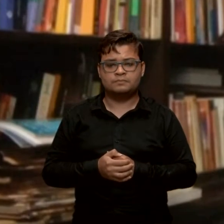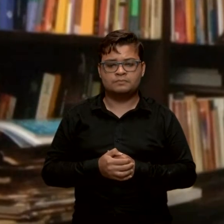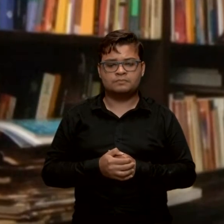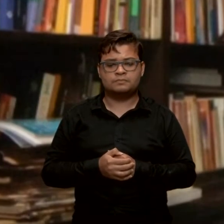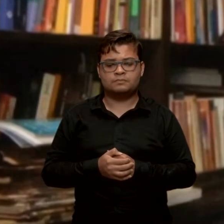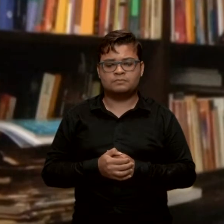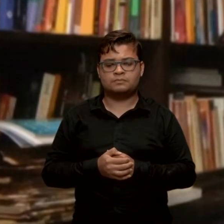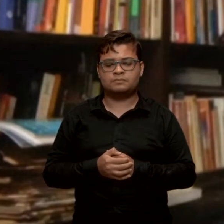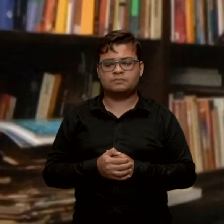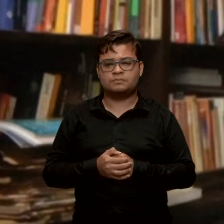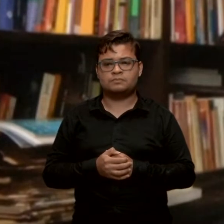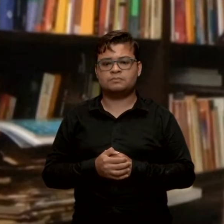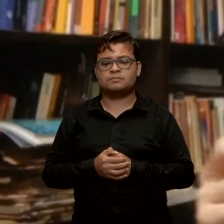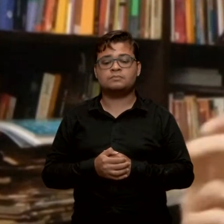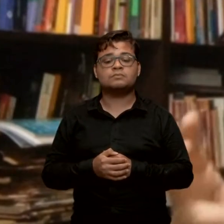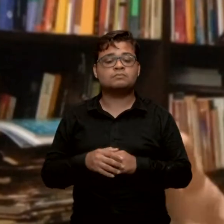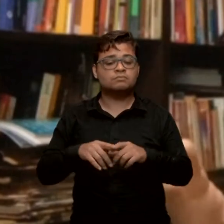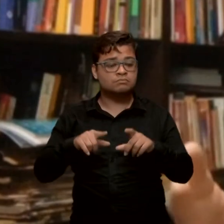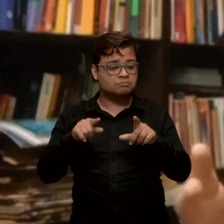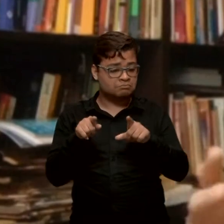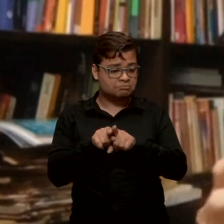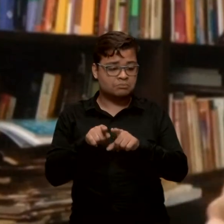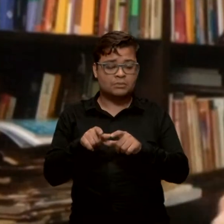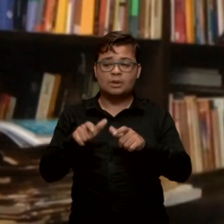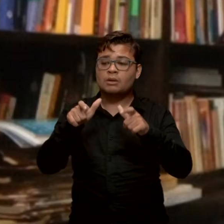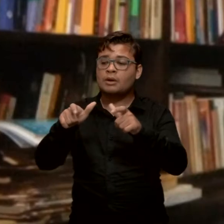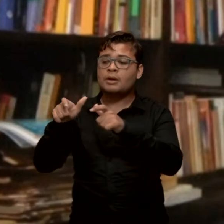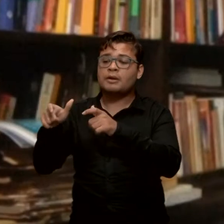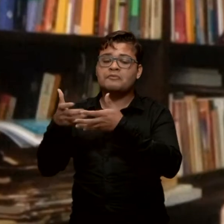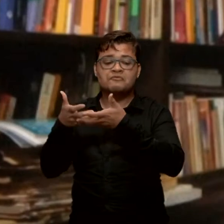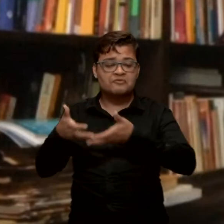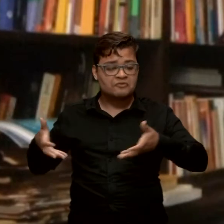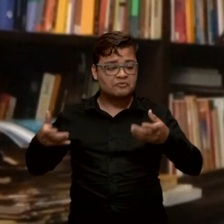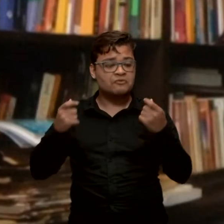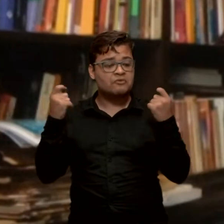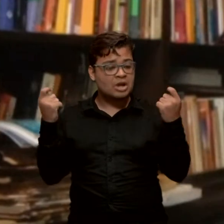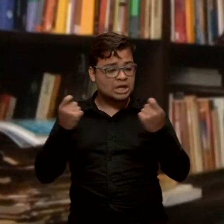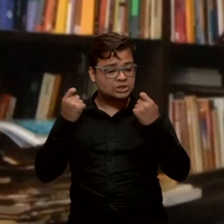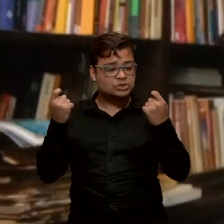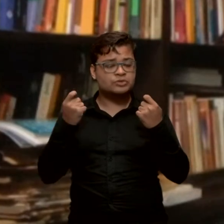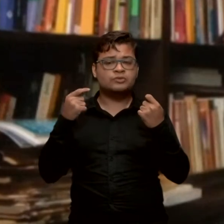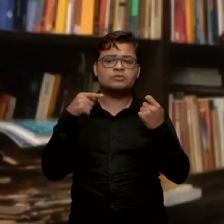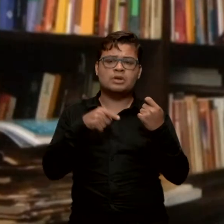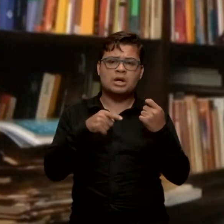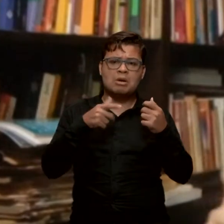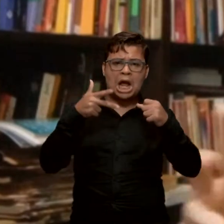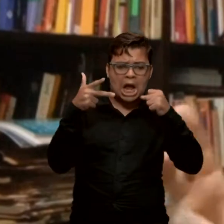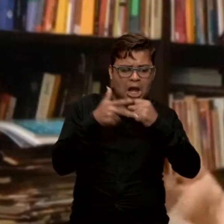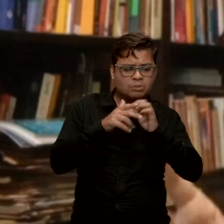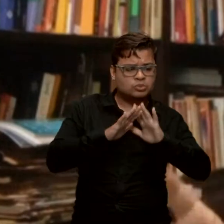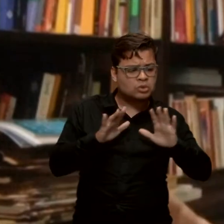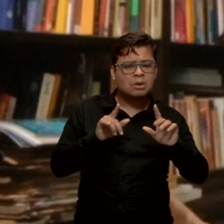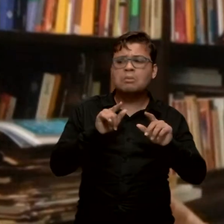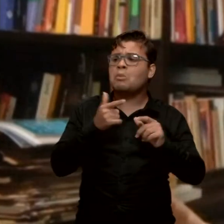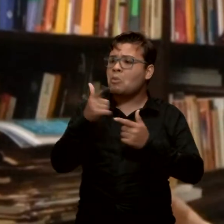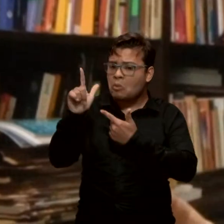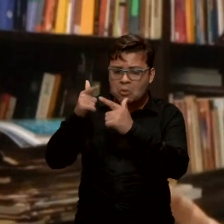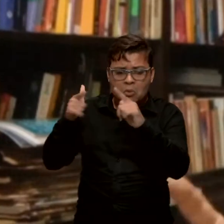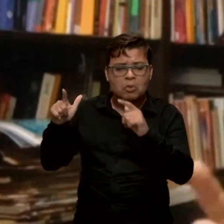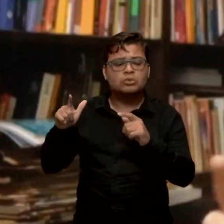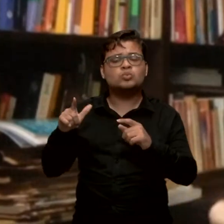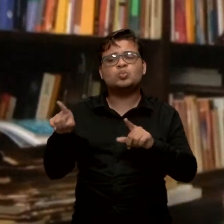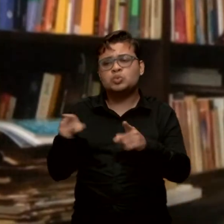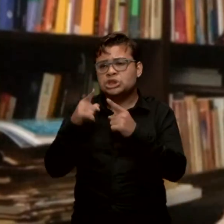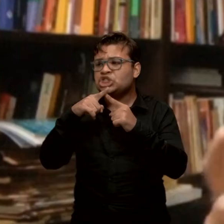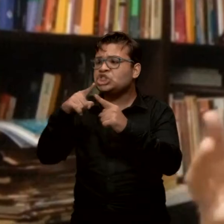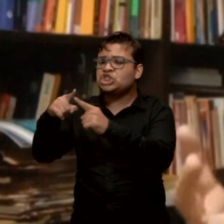que tem uma presença, por exemplo, nos festivais, festivais não somente de rap, né? Dialogam então com outros estilos